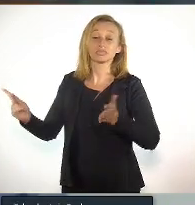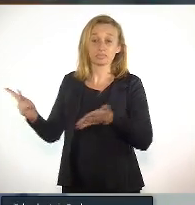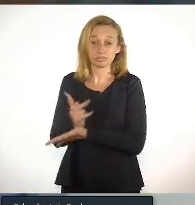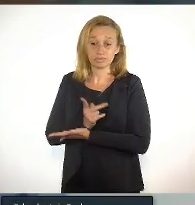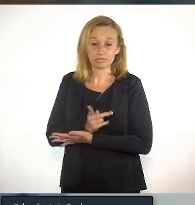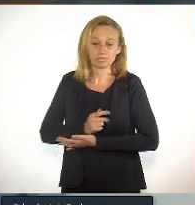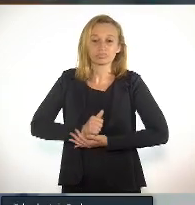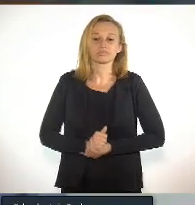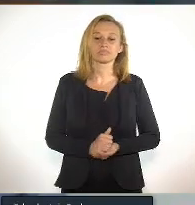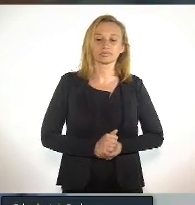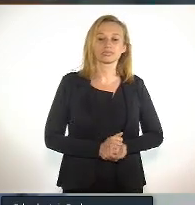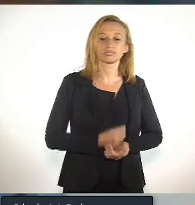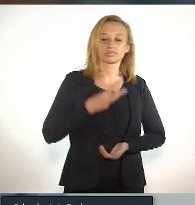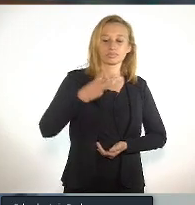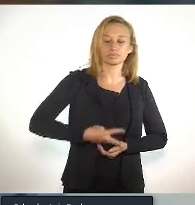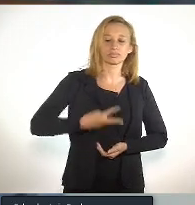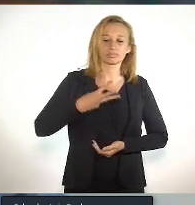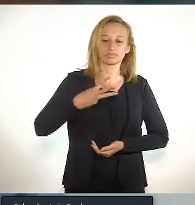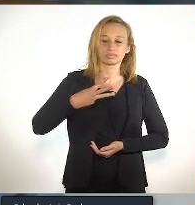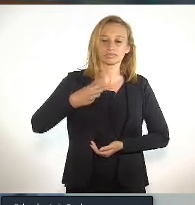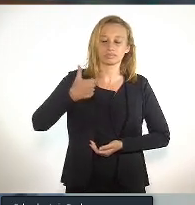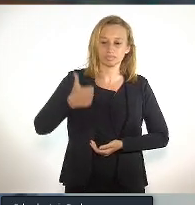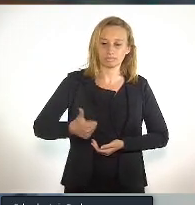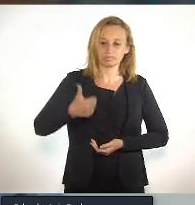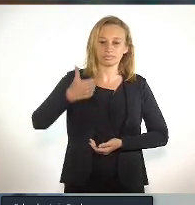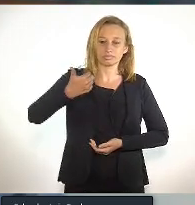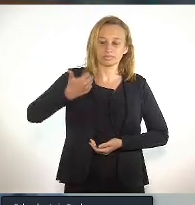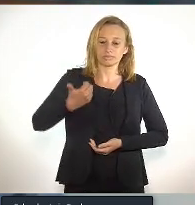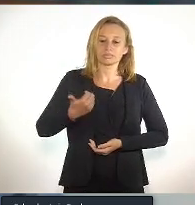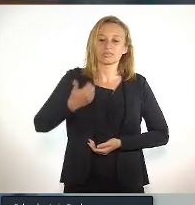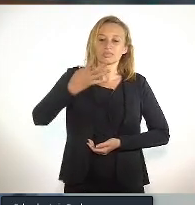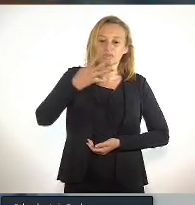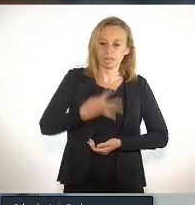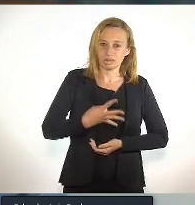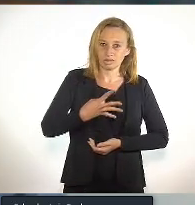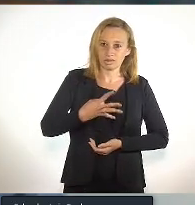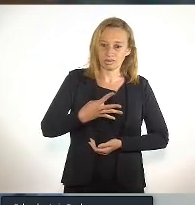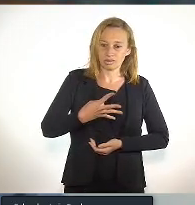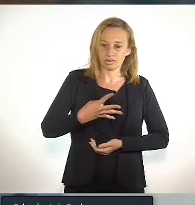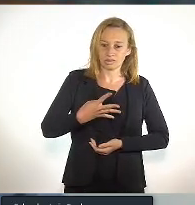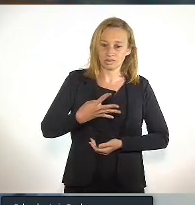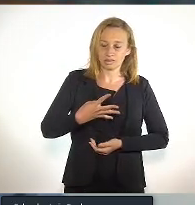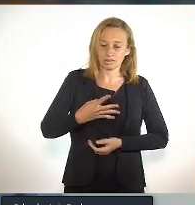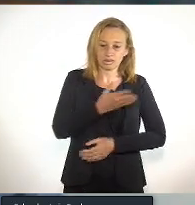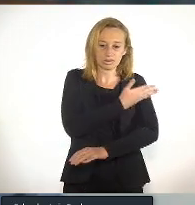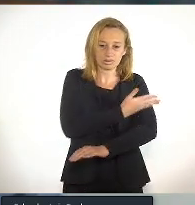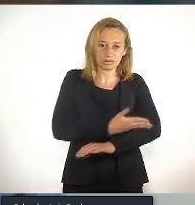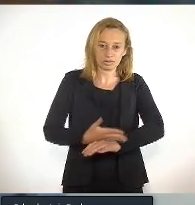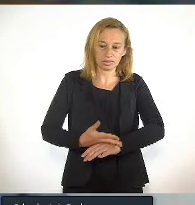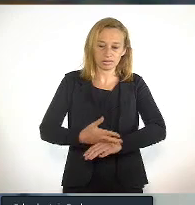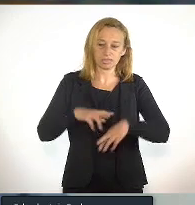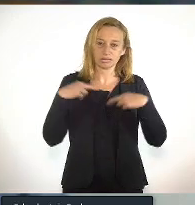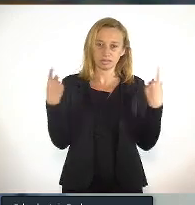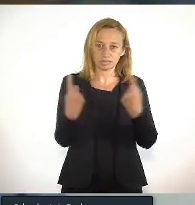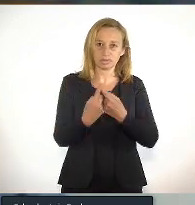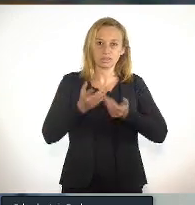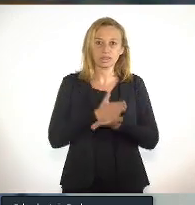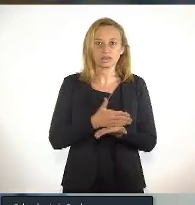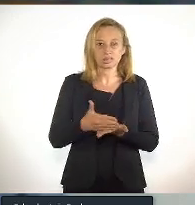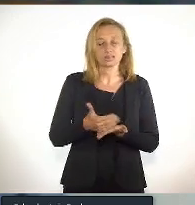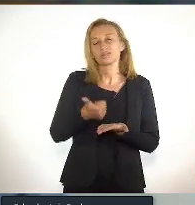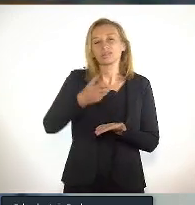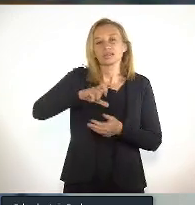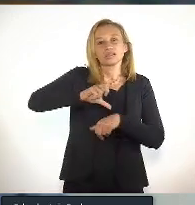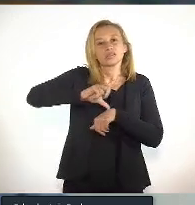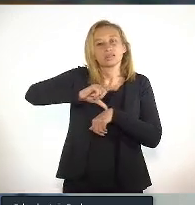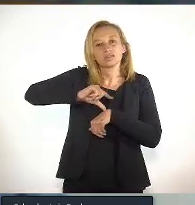o ocorrido na 314ª sessão extraordinária, que, iniciada às